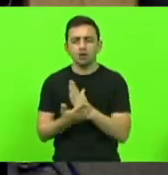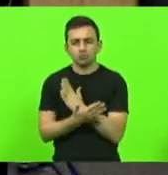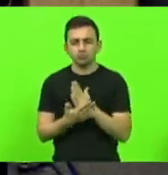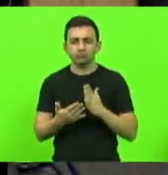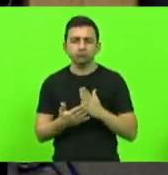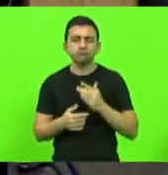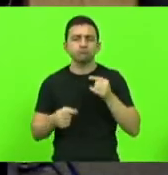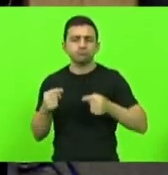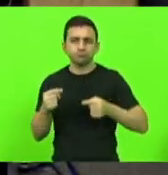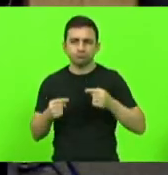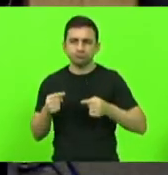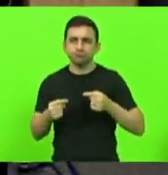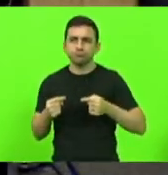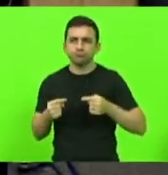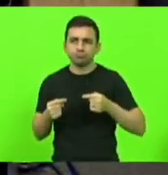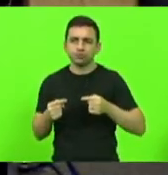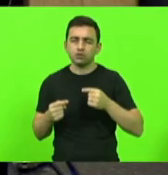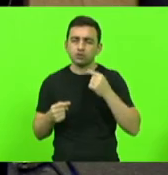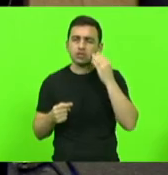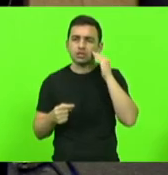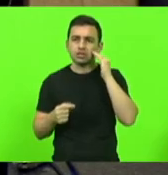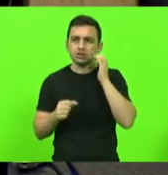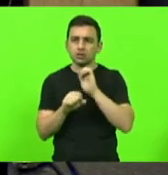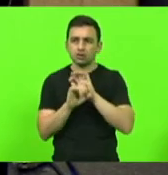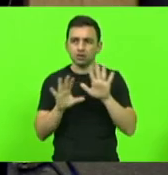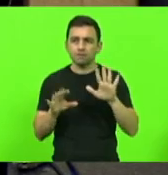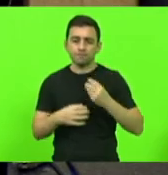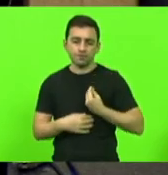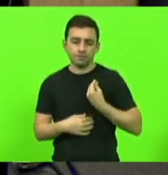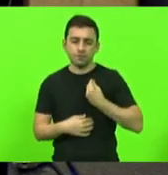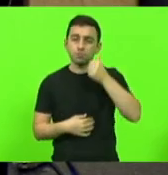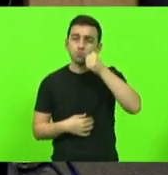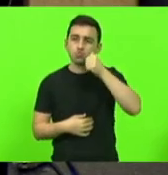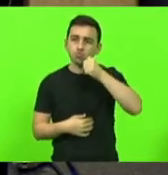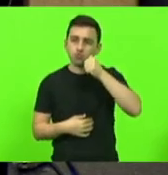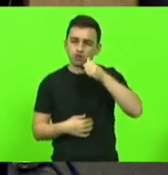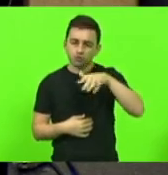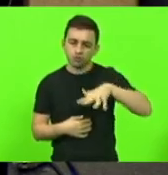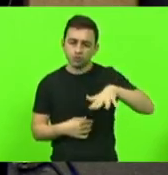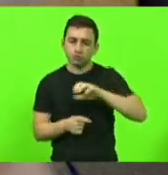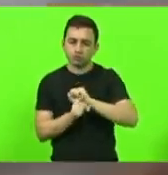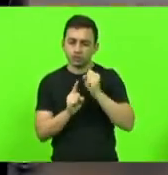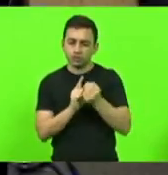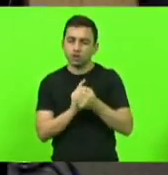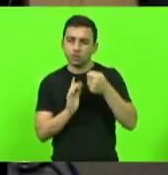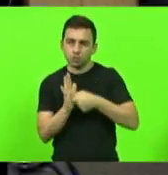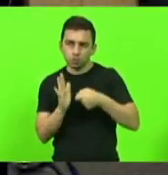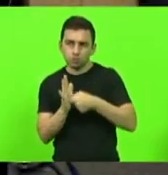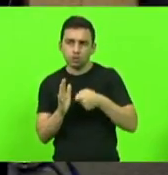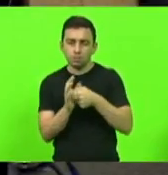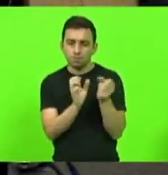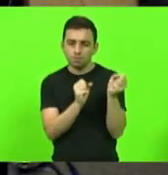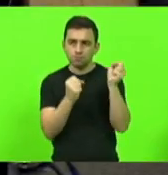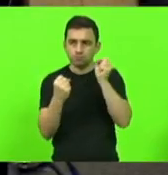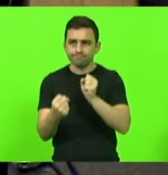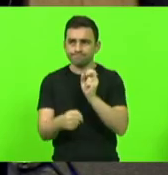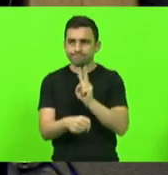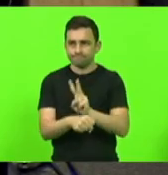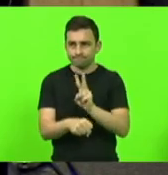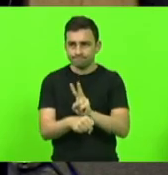como entendemos e percebemos a presença da mulher na sociedade e a luta pelo empoderamento e pela proteção da